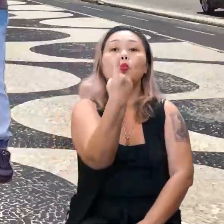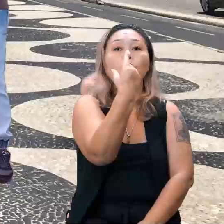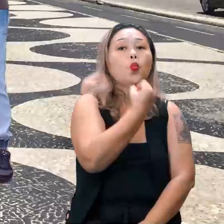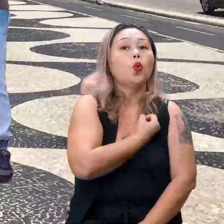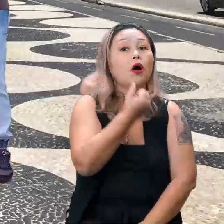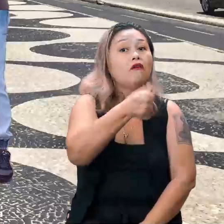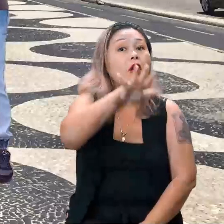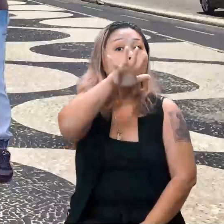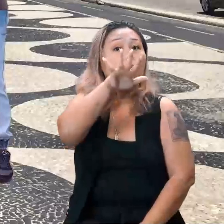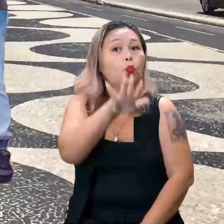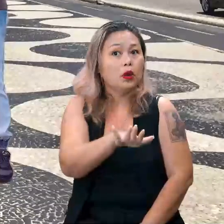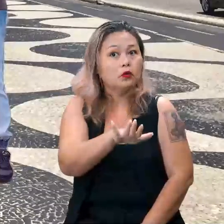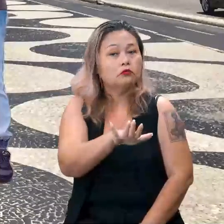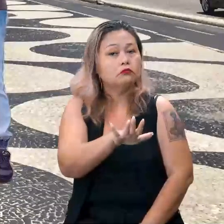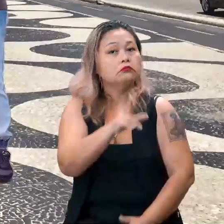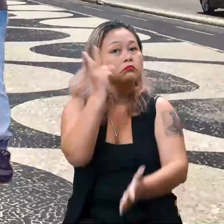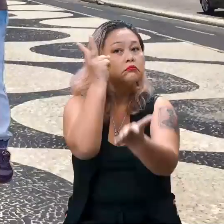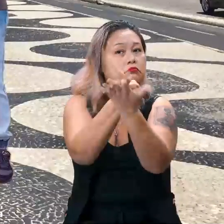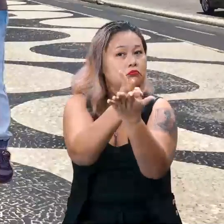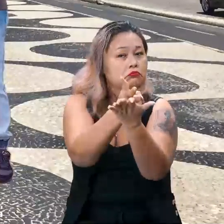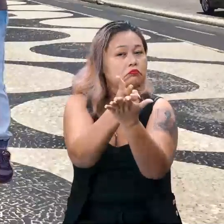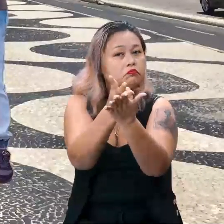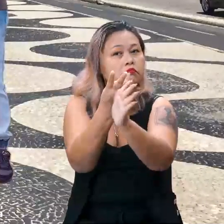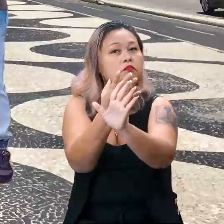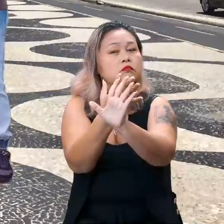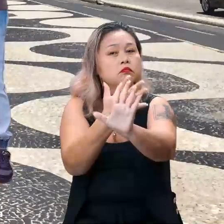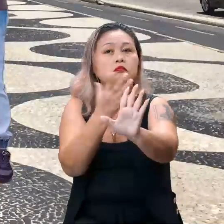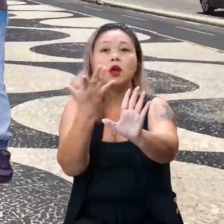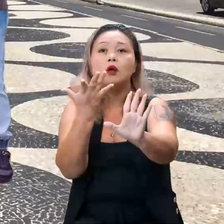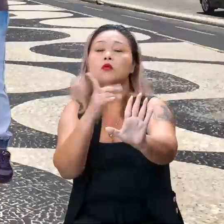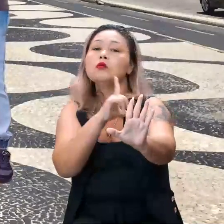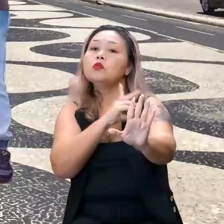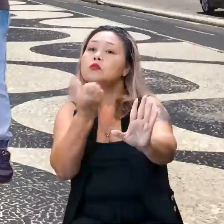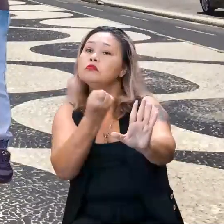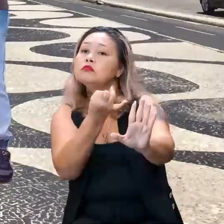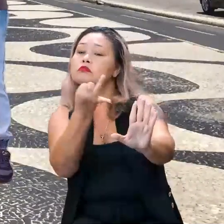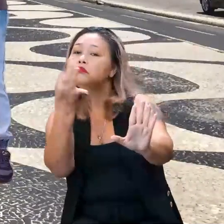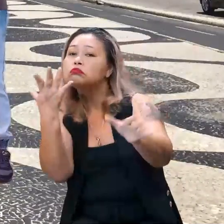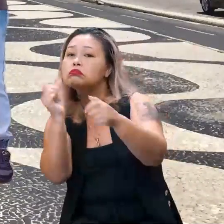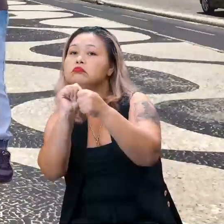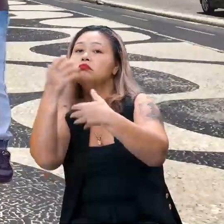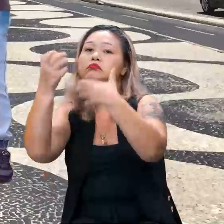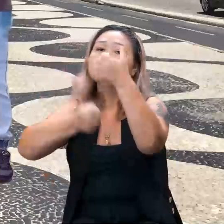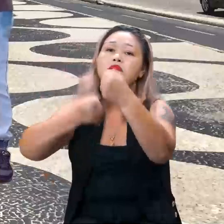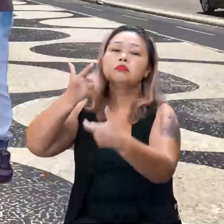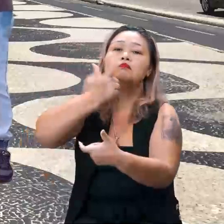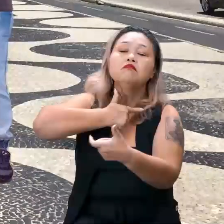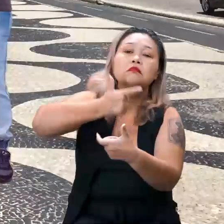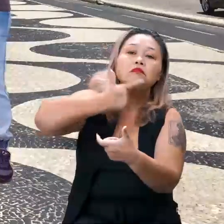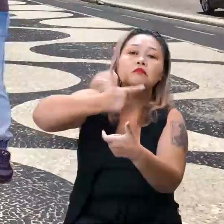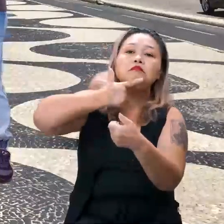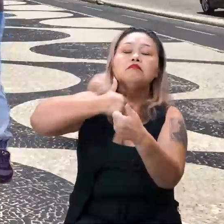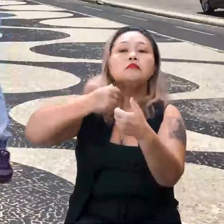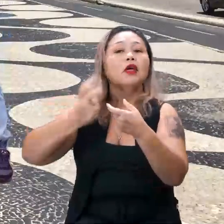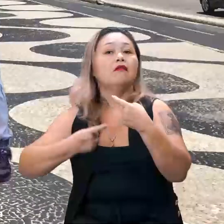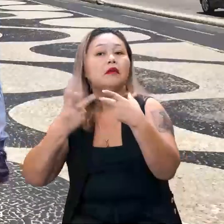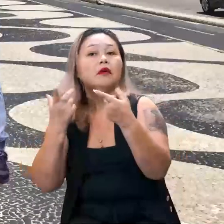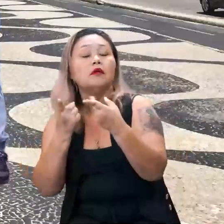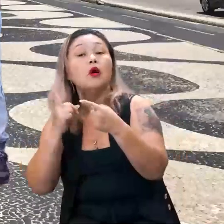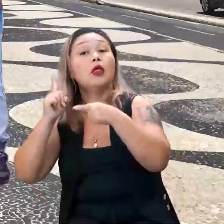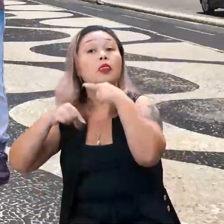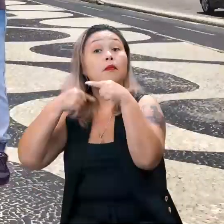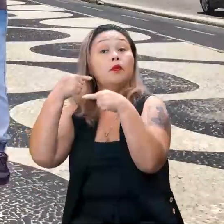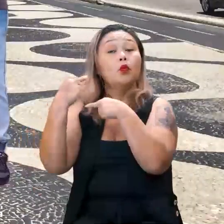fixo, né, um valor dependente da quantidade de produção, do leite, do queijo, da venda. Depois